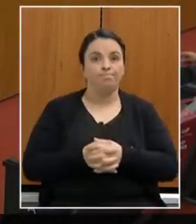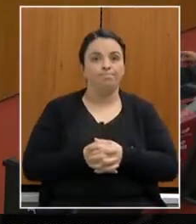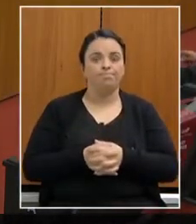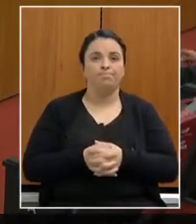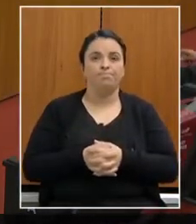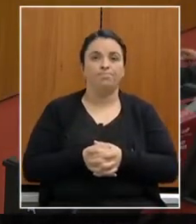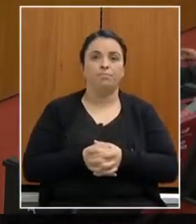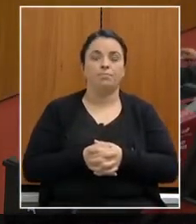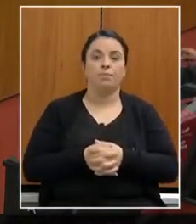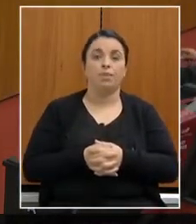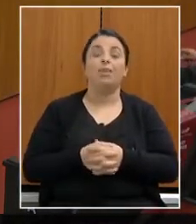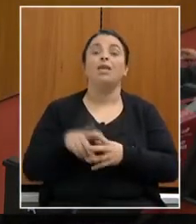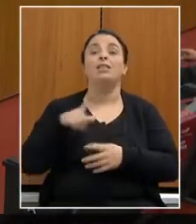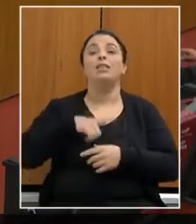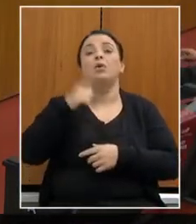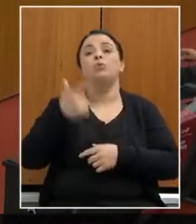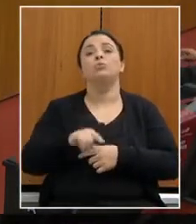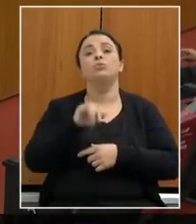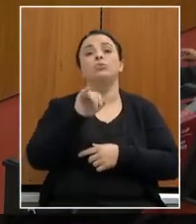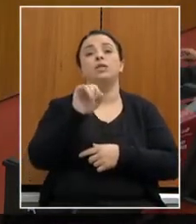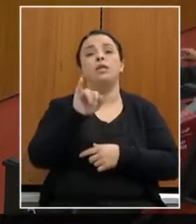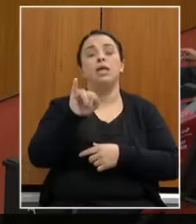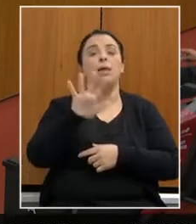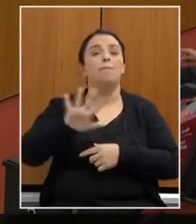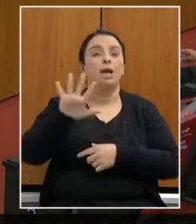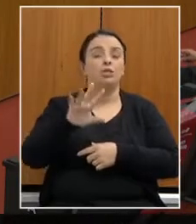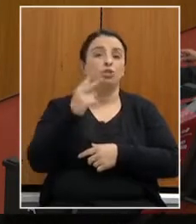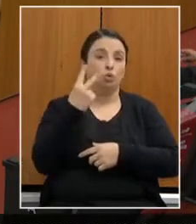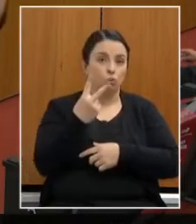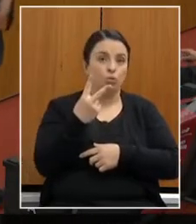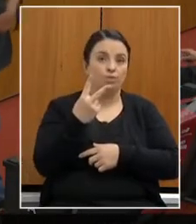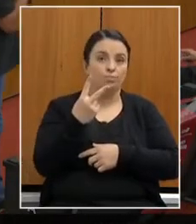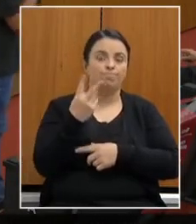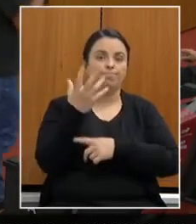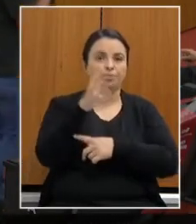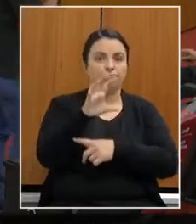tem duas imagens também porque é com elas que eu vou fazer a pergunta